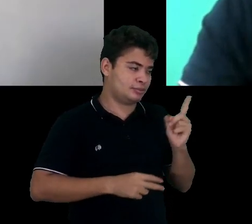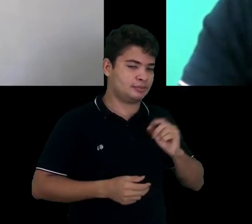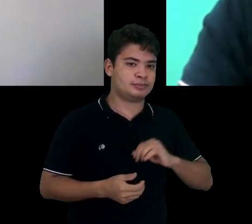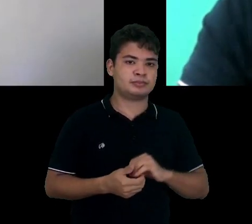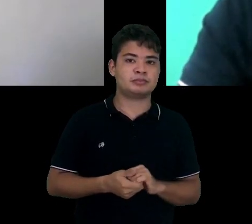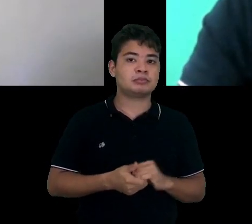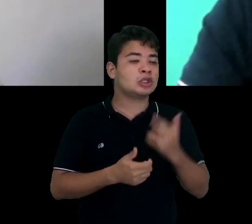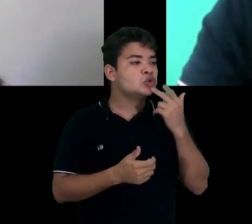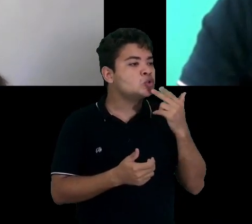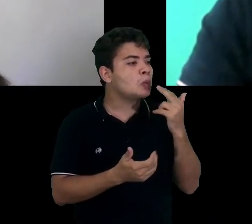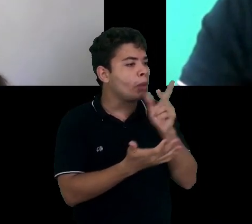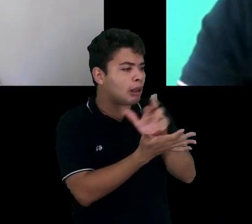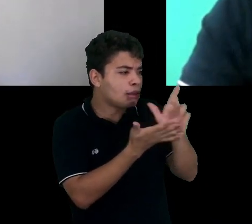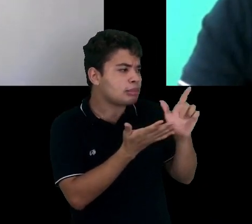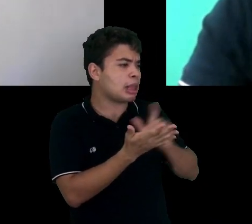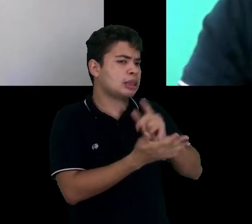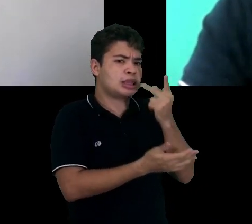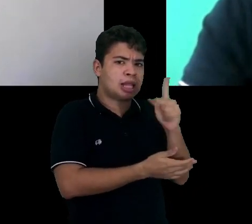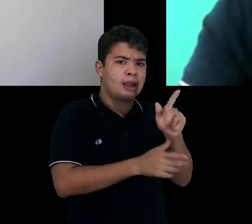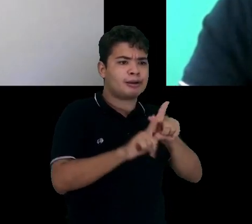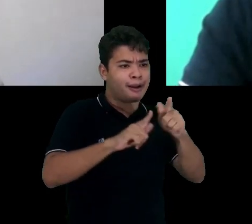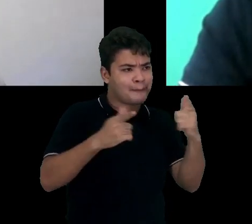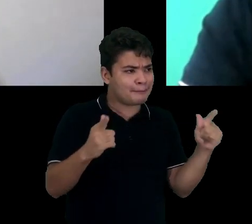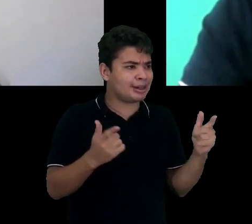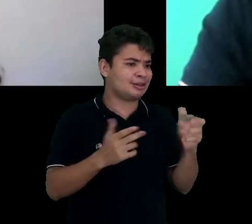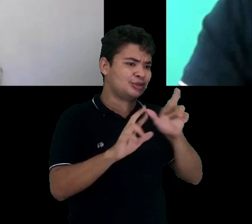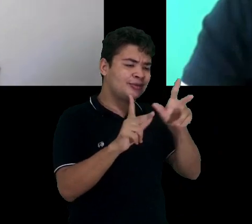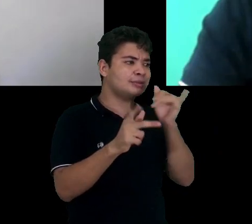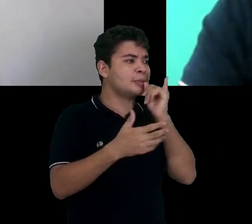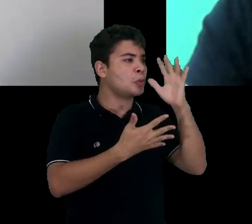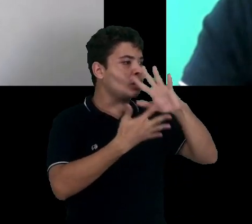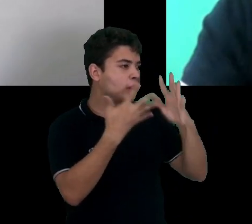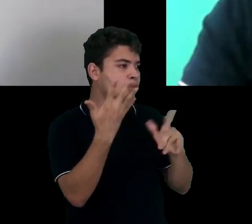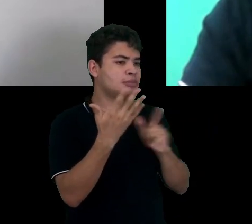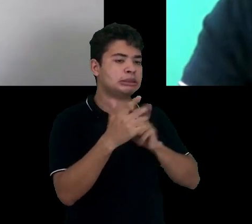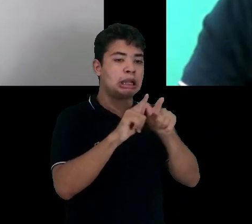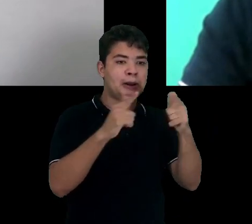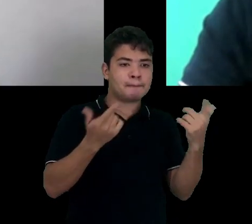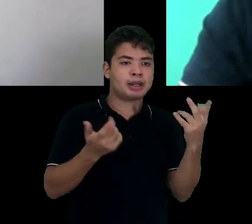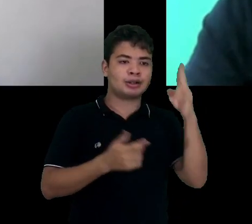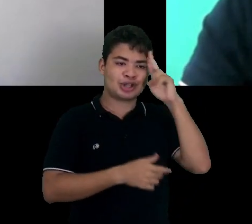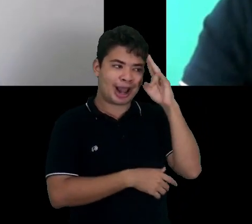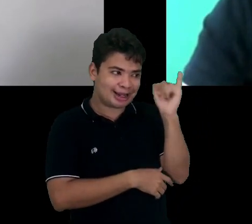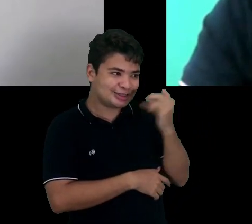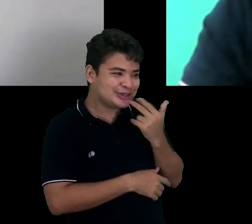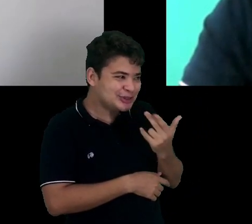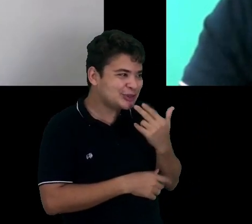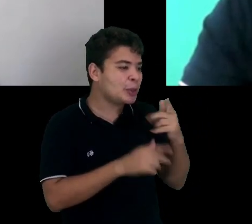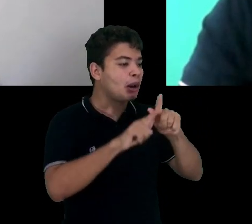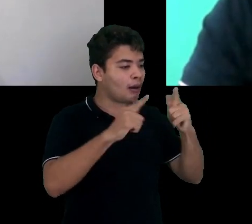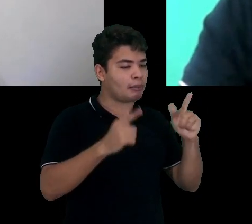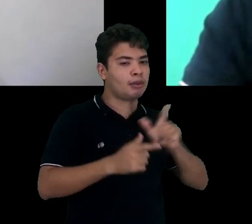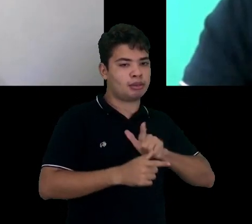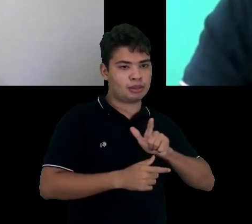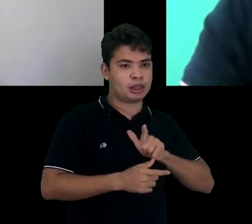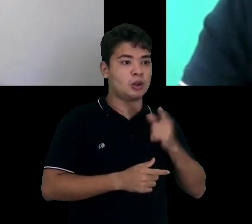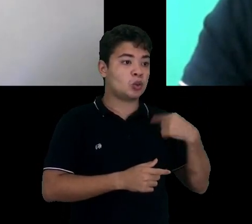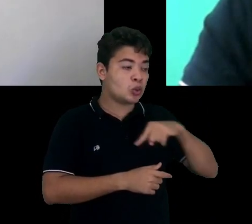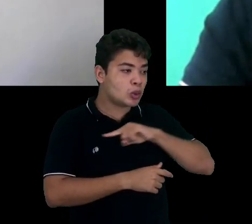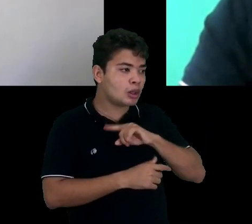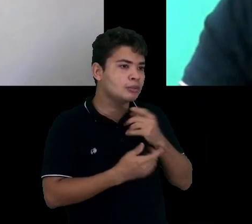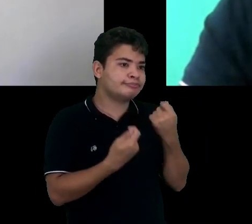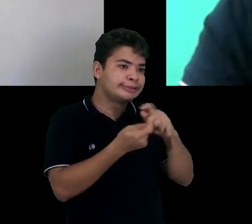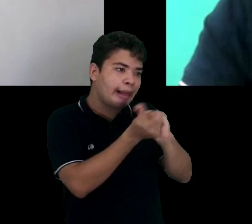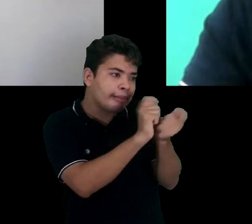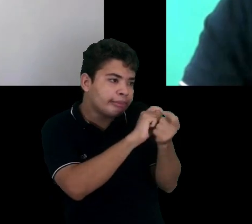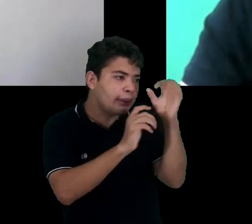cada idioma, obviamente, vai ter a sua gramática particular, né? Libras vai ter, né? Crioulo e assim por diante, né? Mas a gente tem que estar